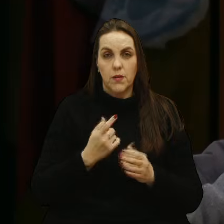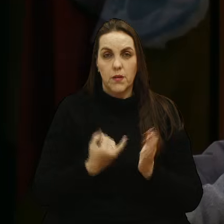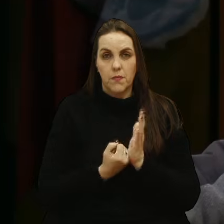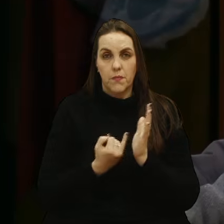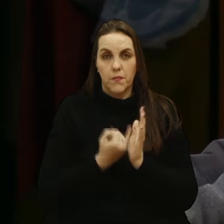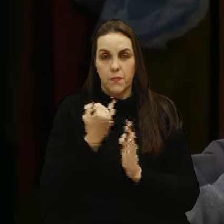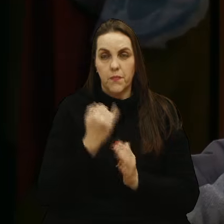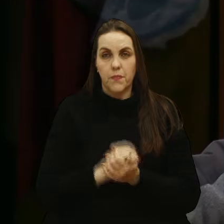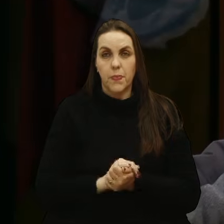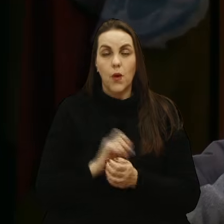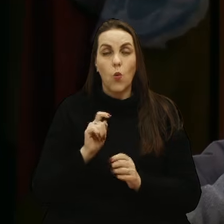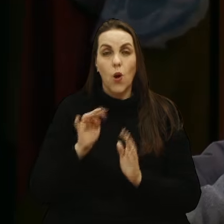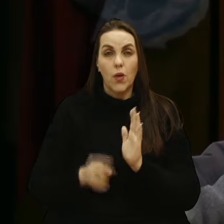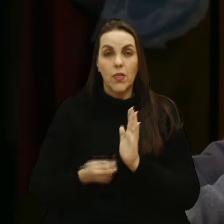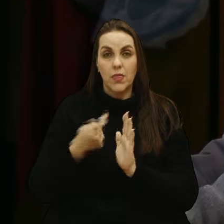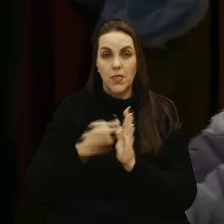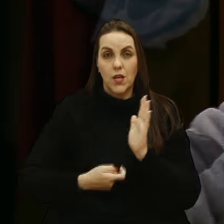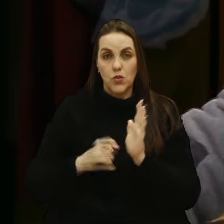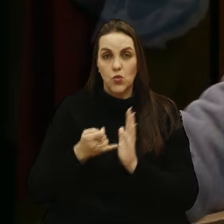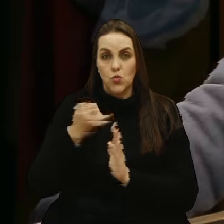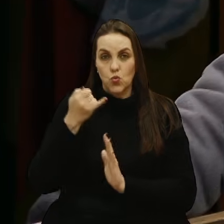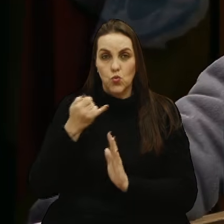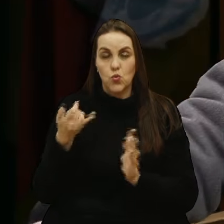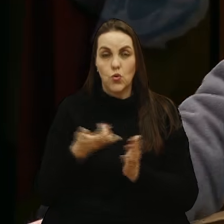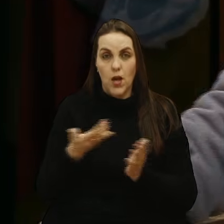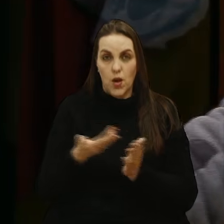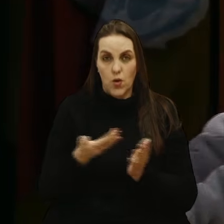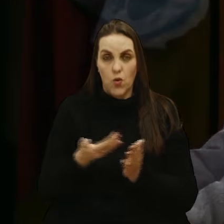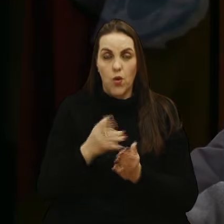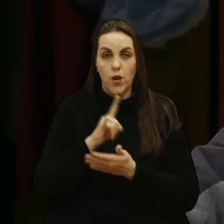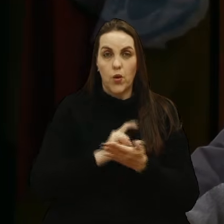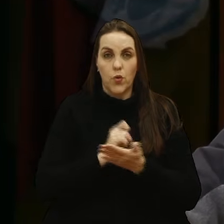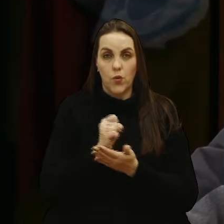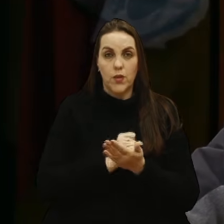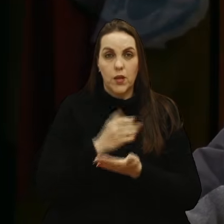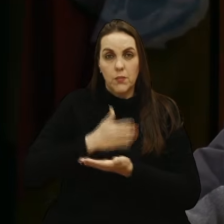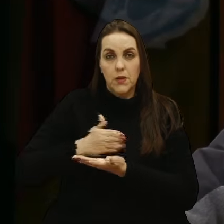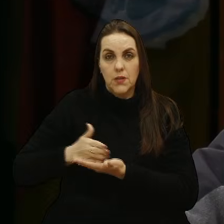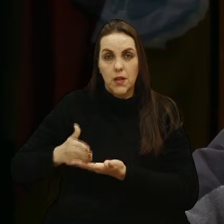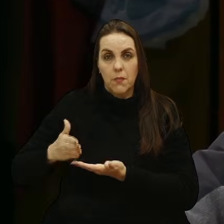Qual é a taxa de juros atual incidente sobre os contratos de parcelamento da companhia?